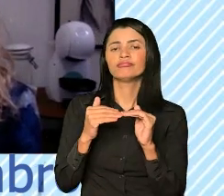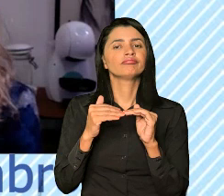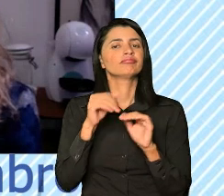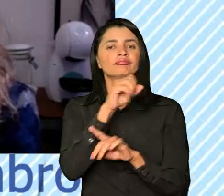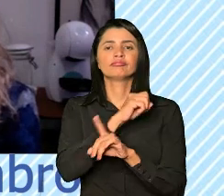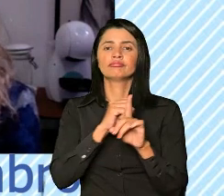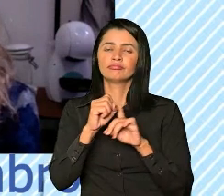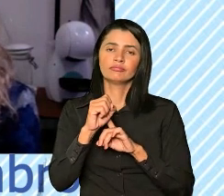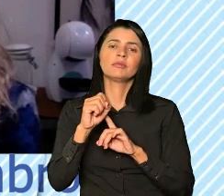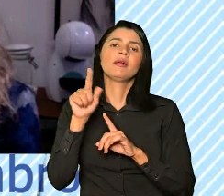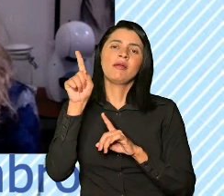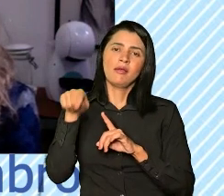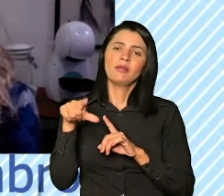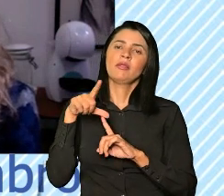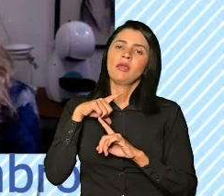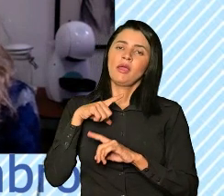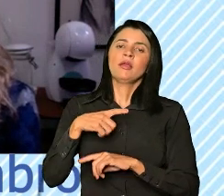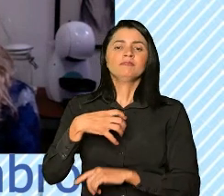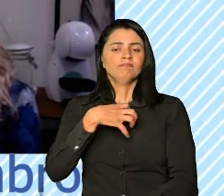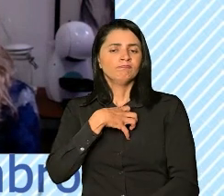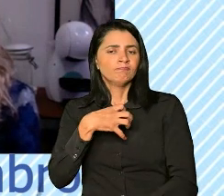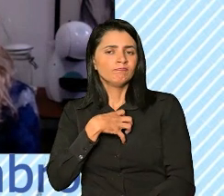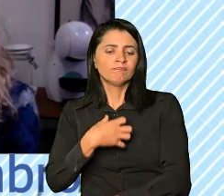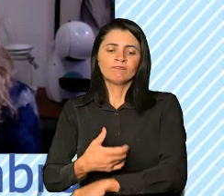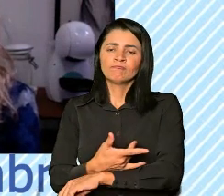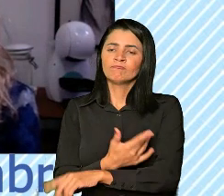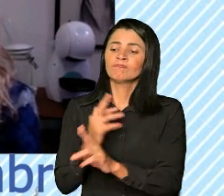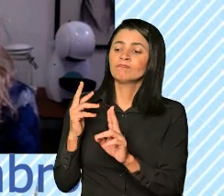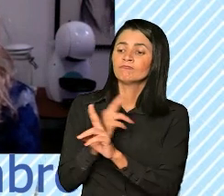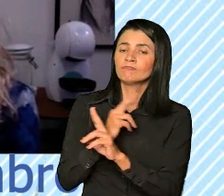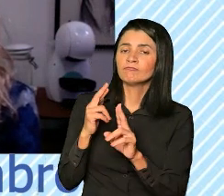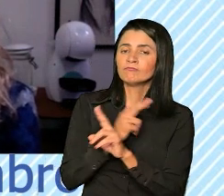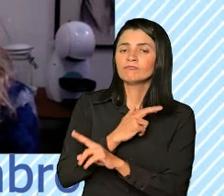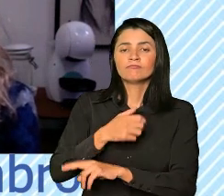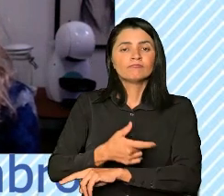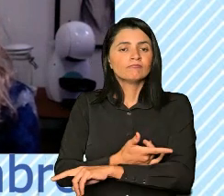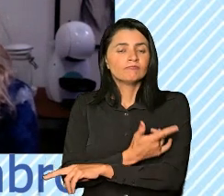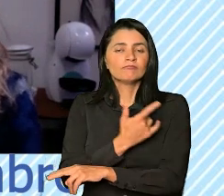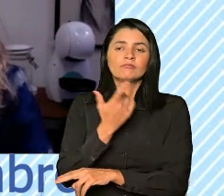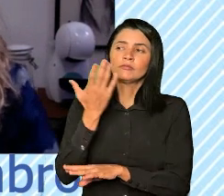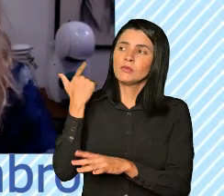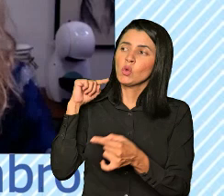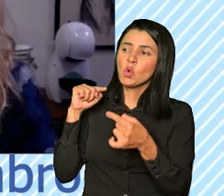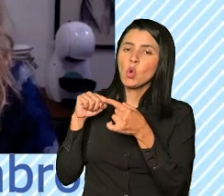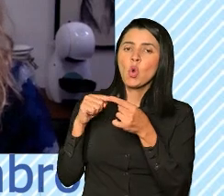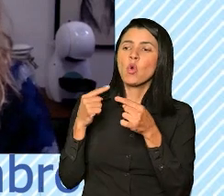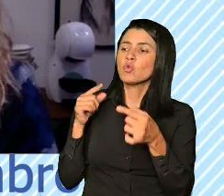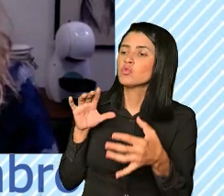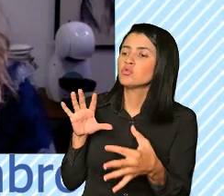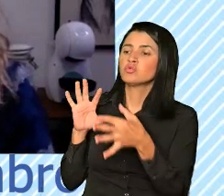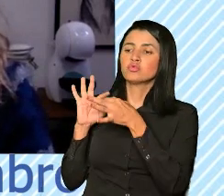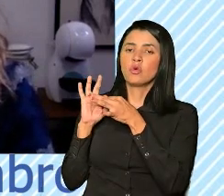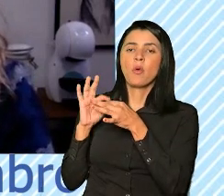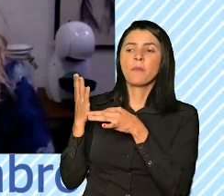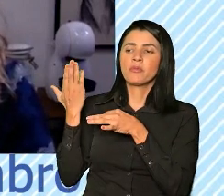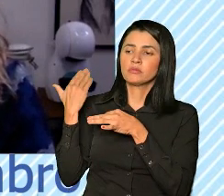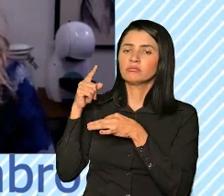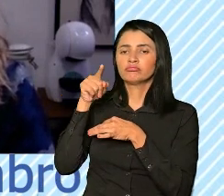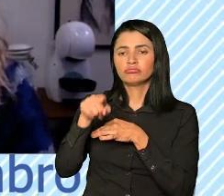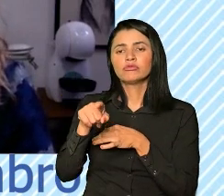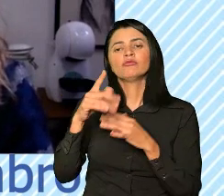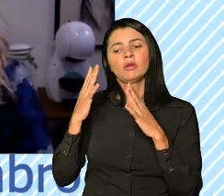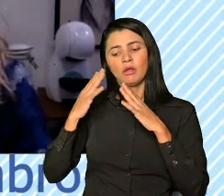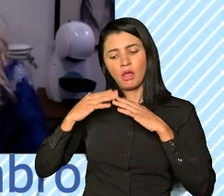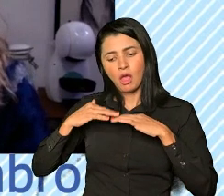sociedade que tem sentimentos e relações afetivas e cognitivas similares com o passado vai ter, então, uma tendência a ser